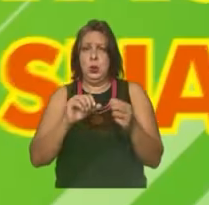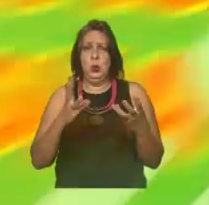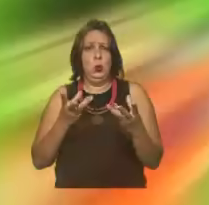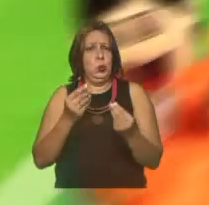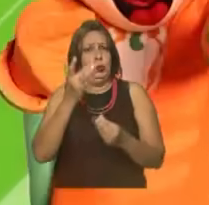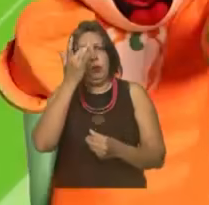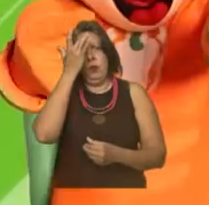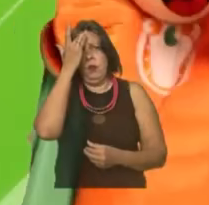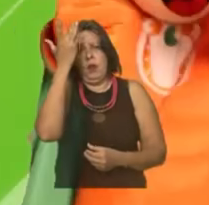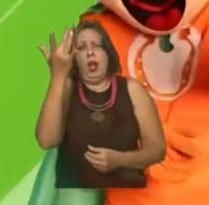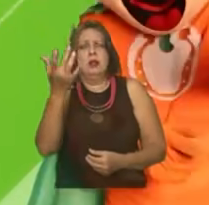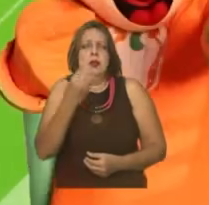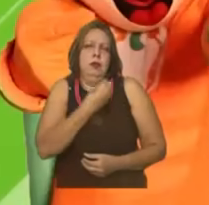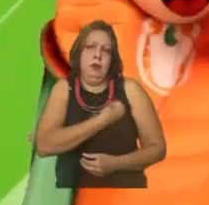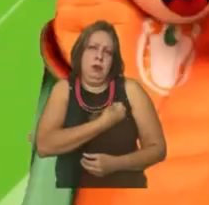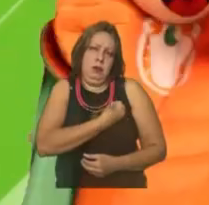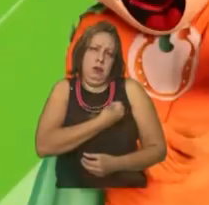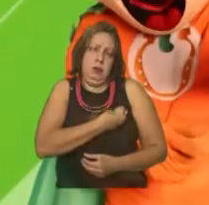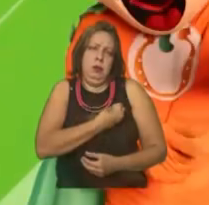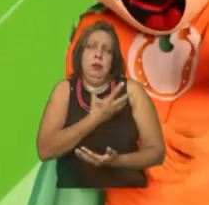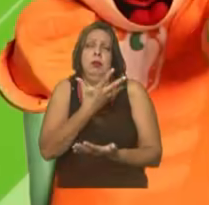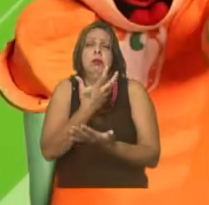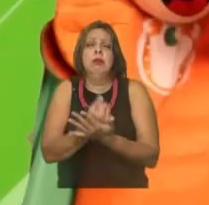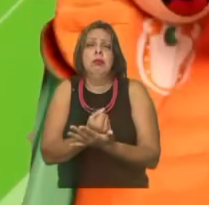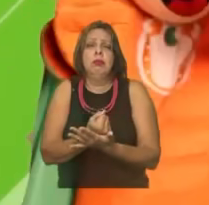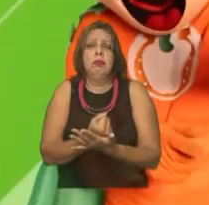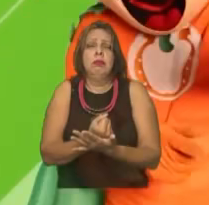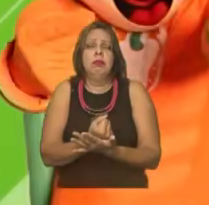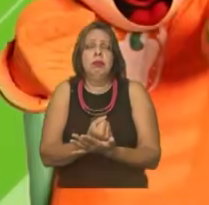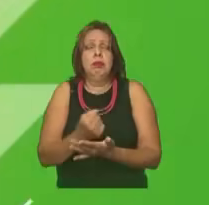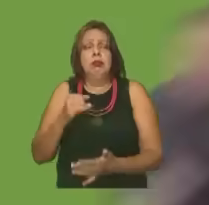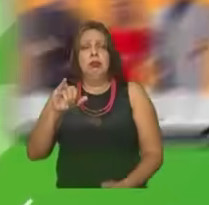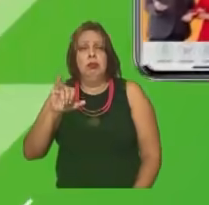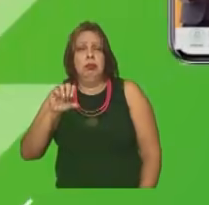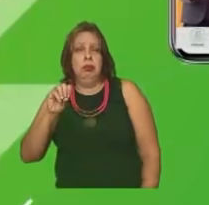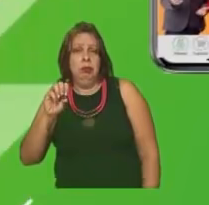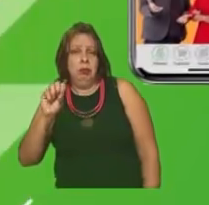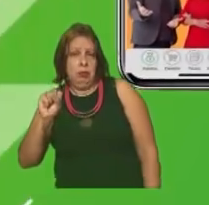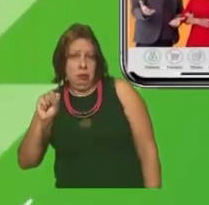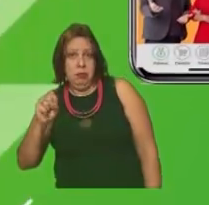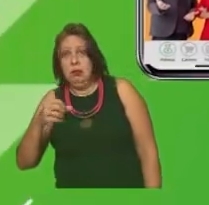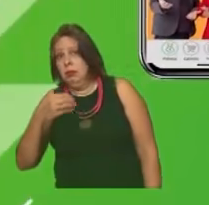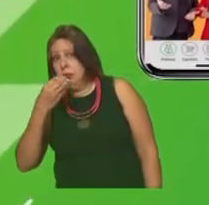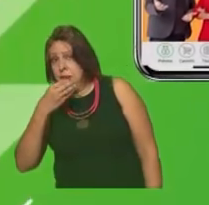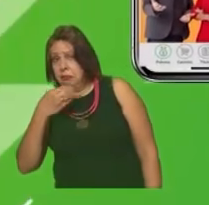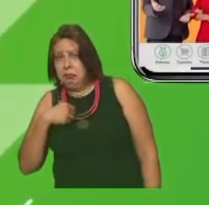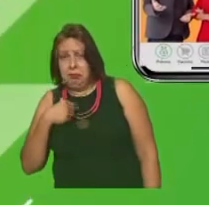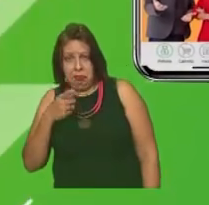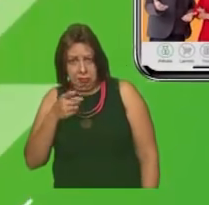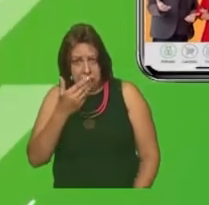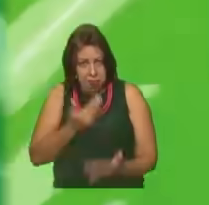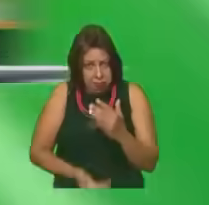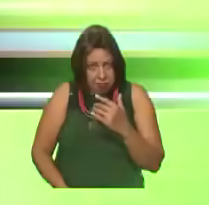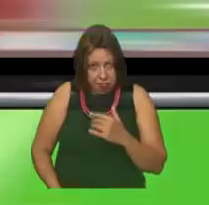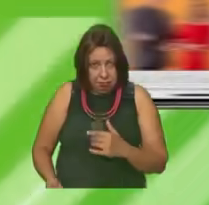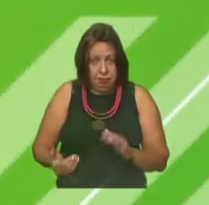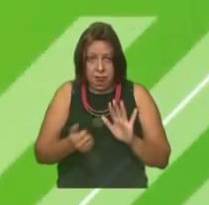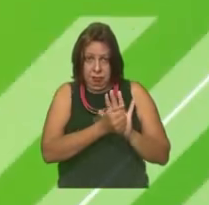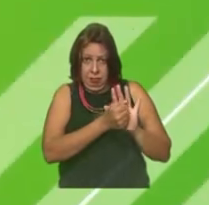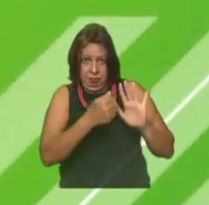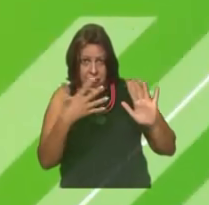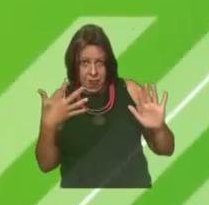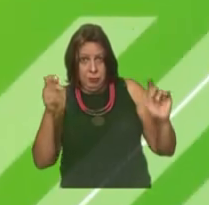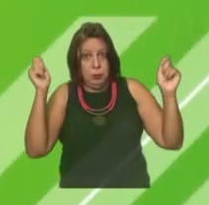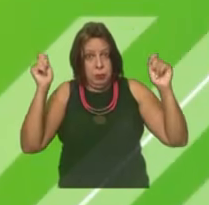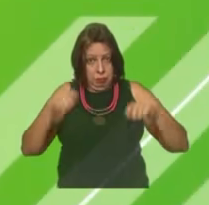vida. Agora o aplicativo Caju Cap está disponível para o sistema iOS. É isso mesmo, agora ninguém mais fica de fora. O aplicativo do Caju